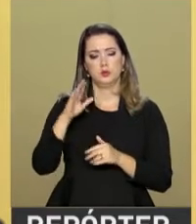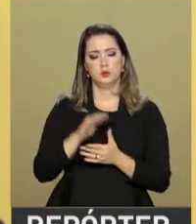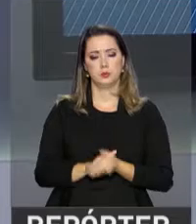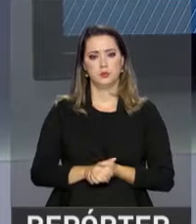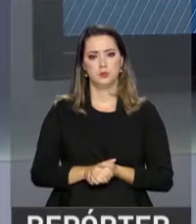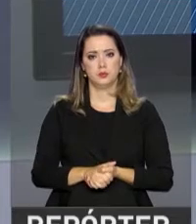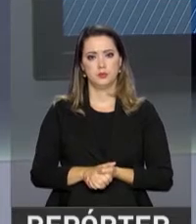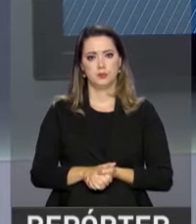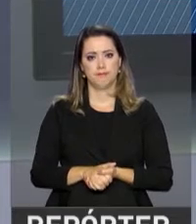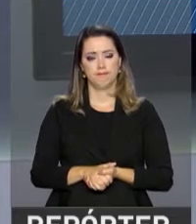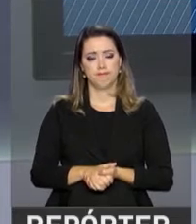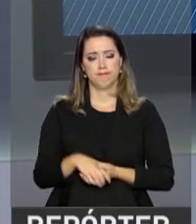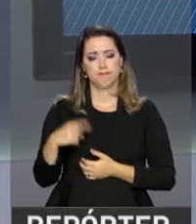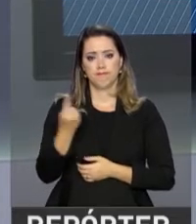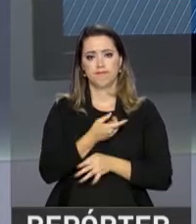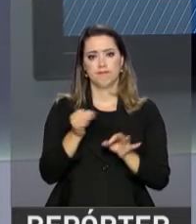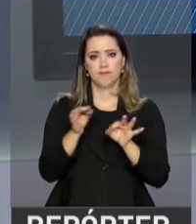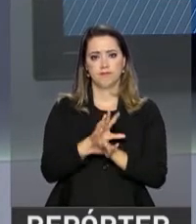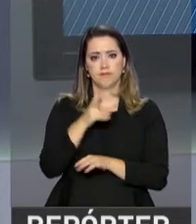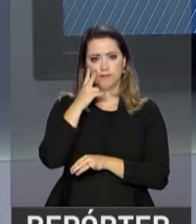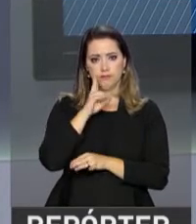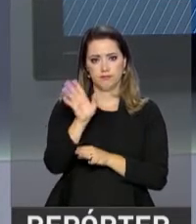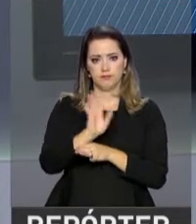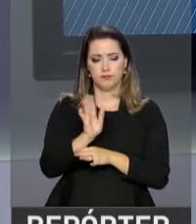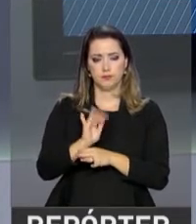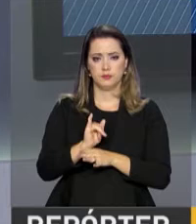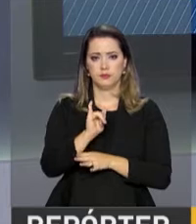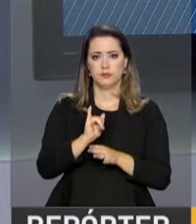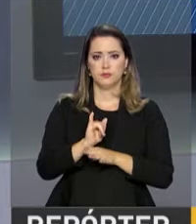mais. E nós ficamos por aqui. Você pode